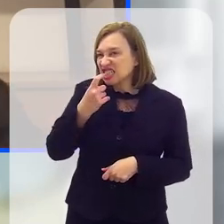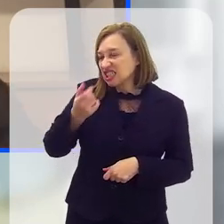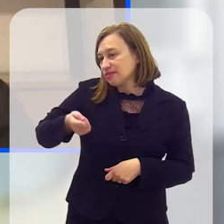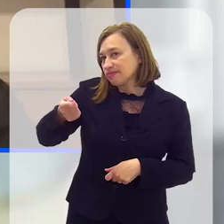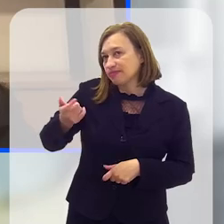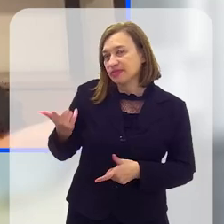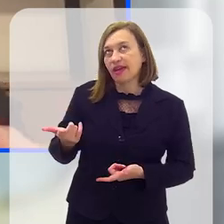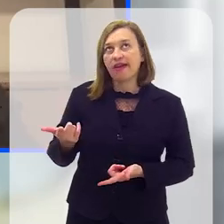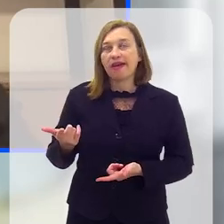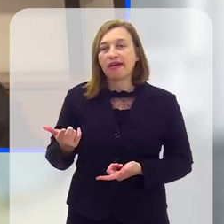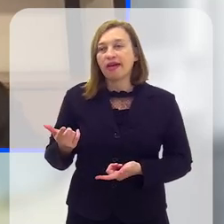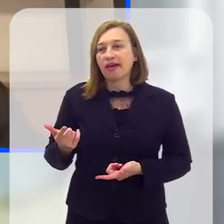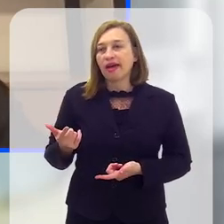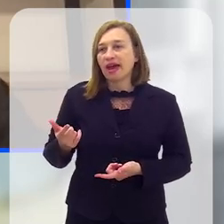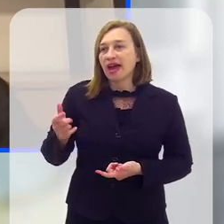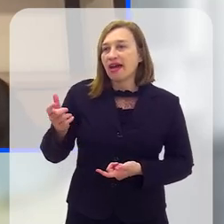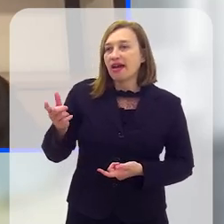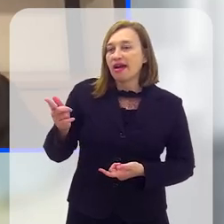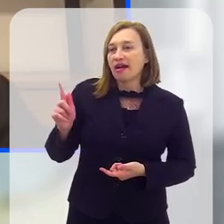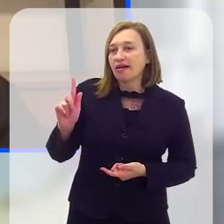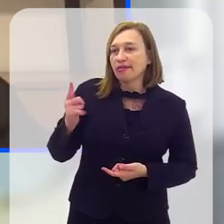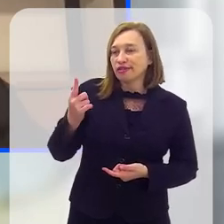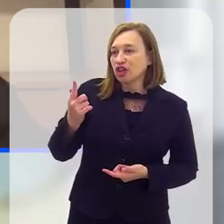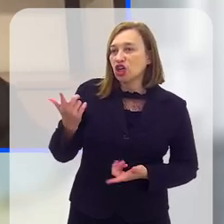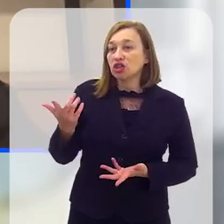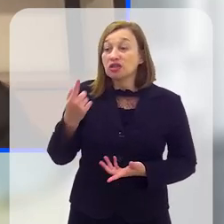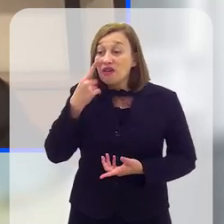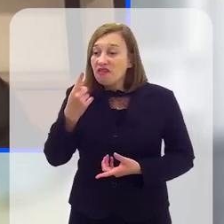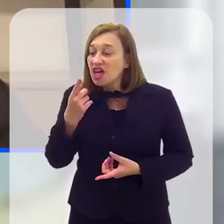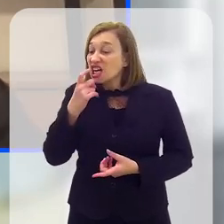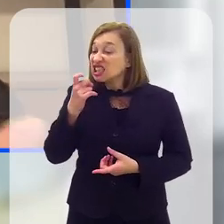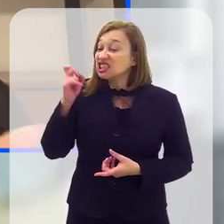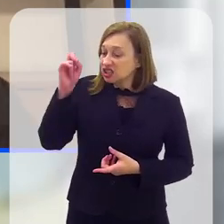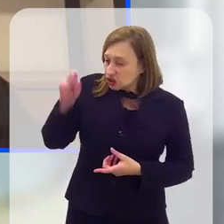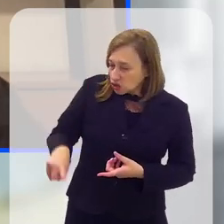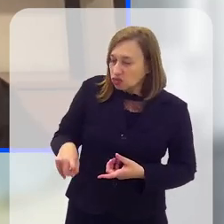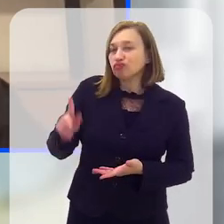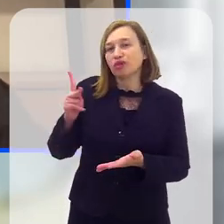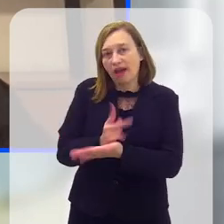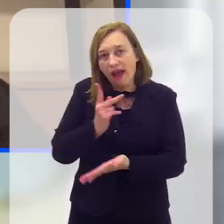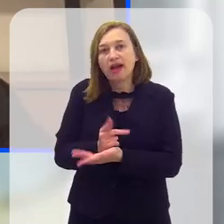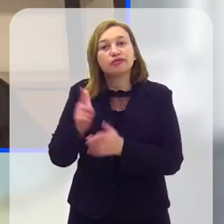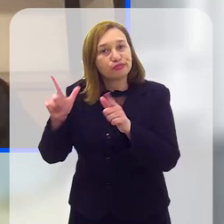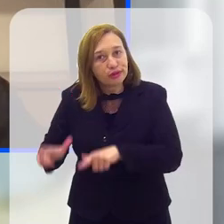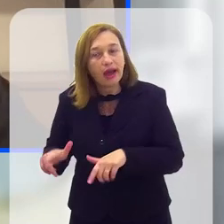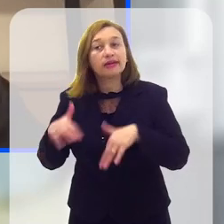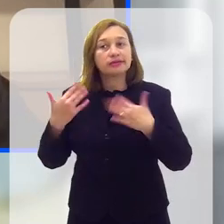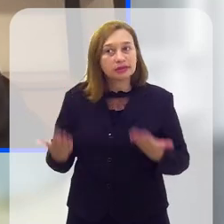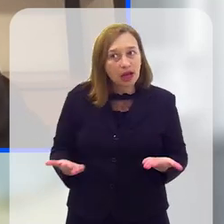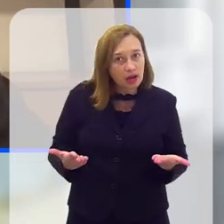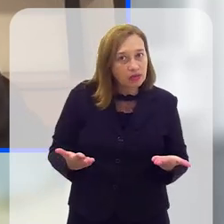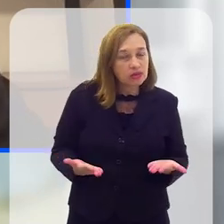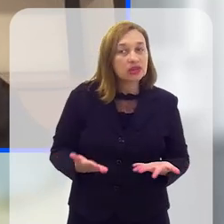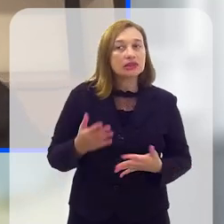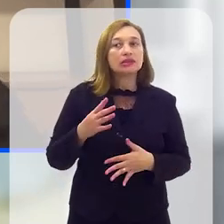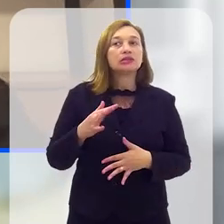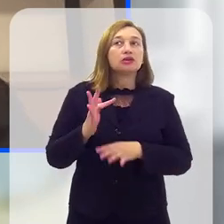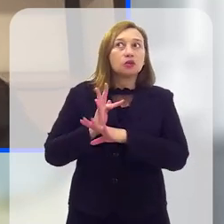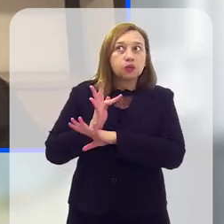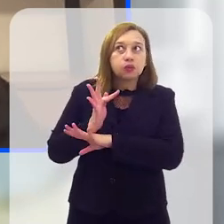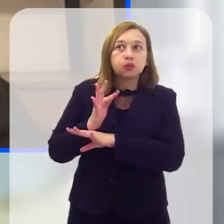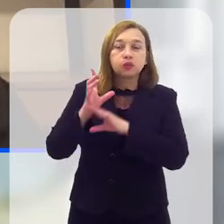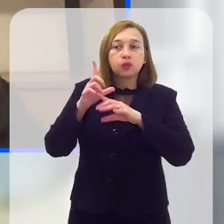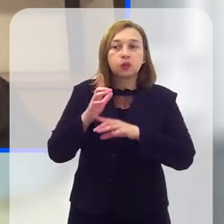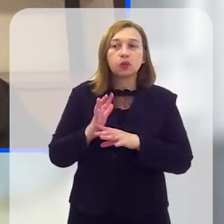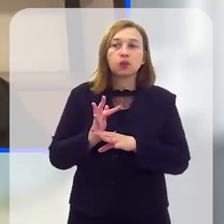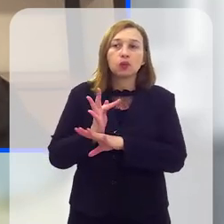resto de detergente, enfim, você não vai ver o lixo jogado ali de maneira incorreta. Então a gente vê um fio de